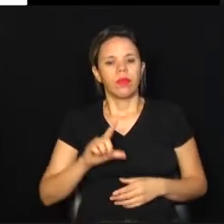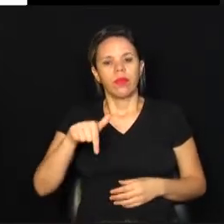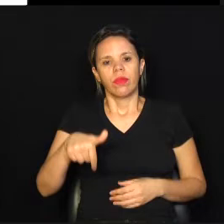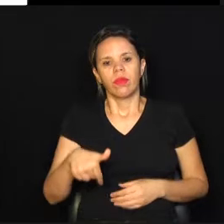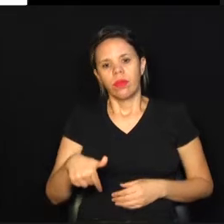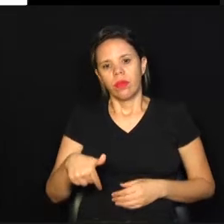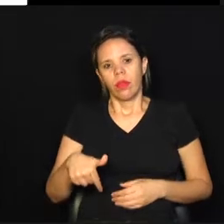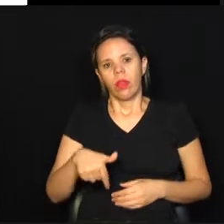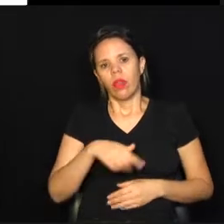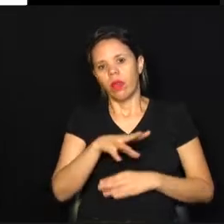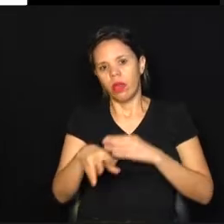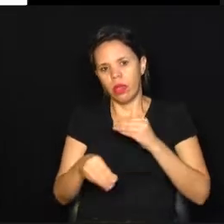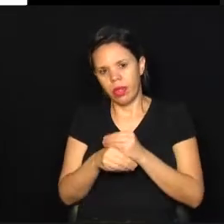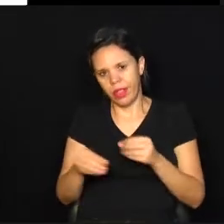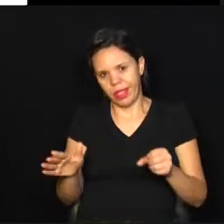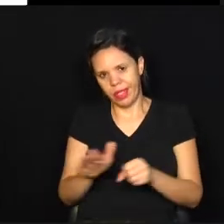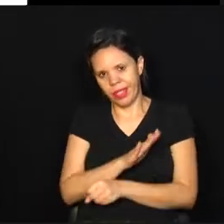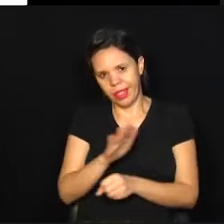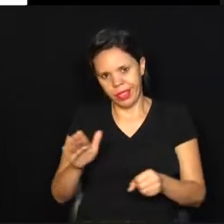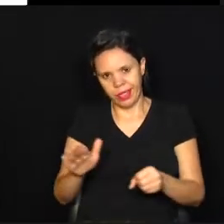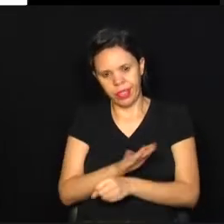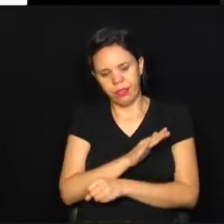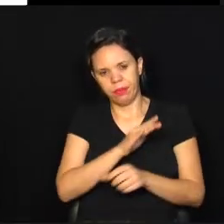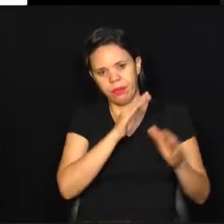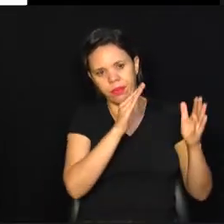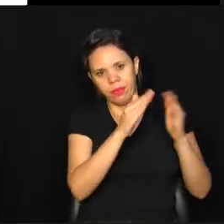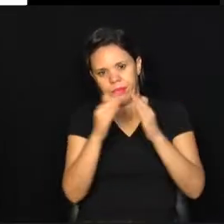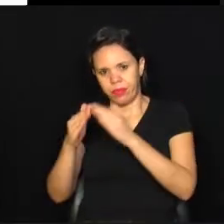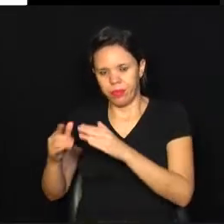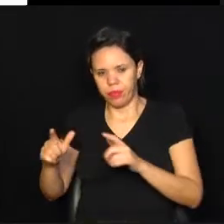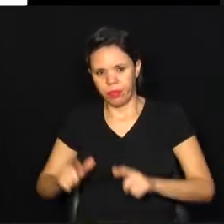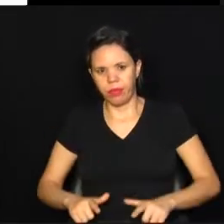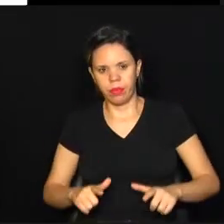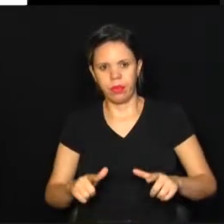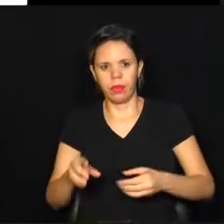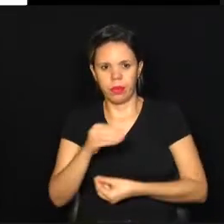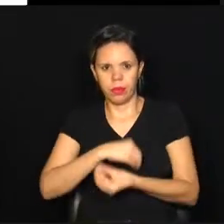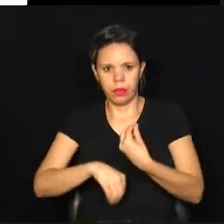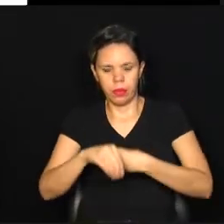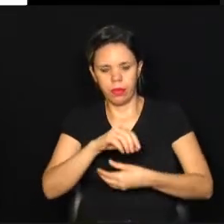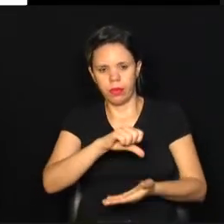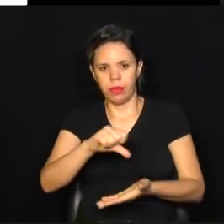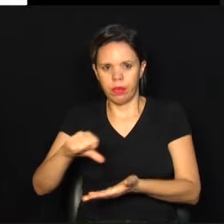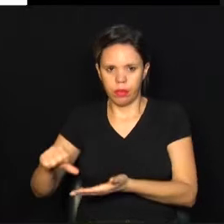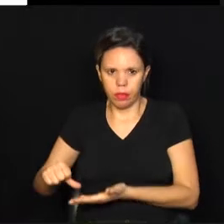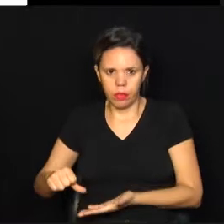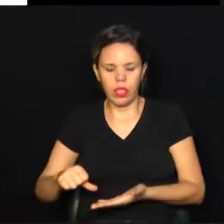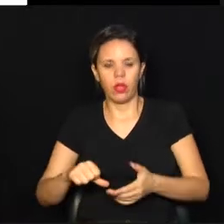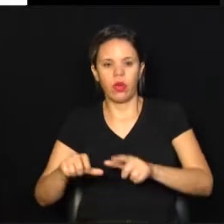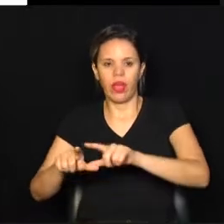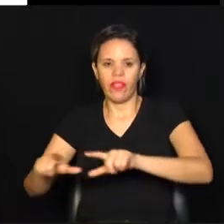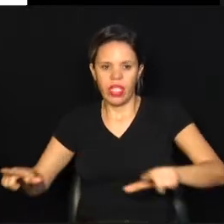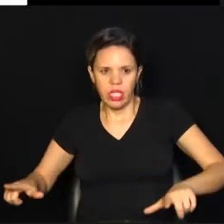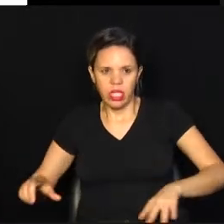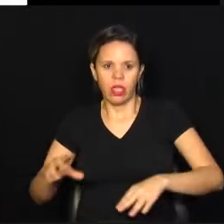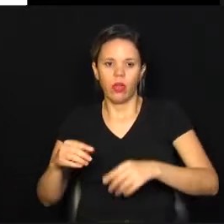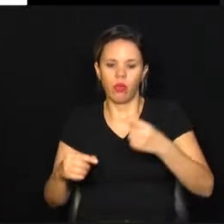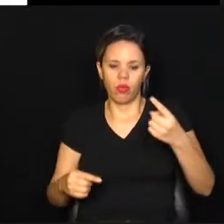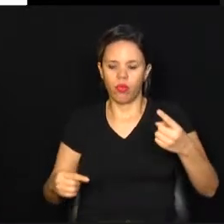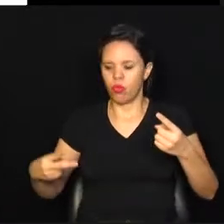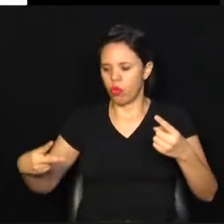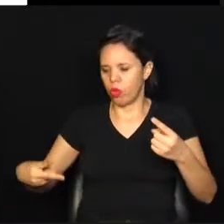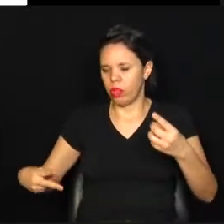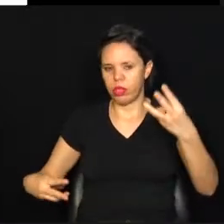vai recheando, né, esse zoneamento com as zonas mistas, né? Zonas mistas 1, 2 e 4, de baixa, média e